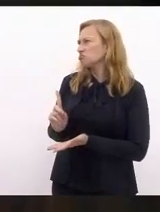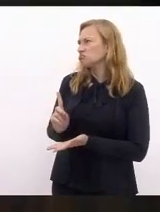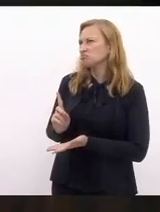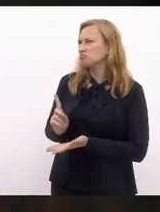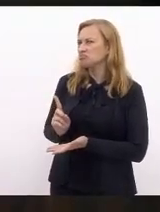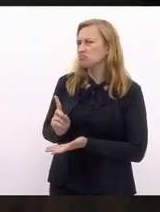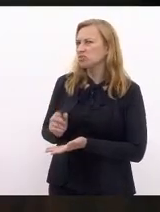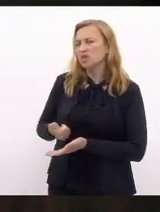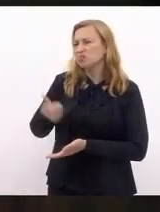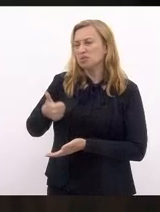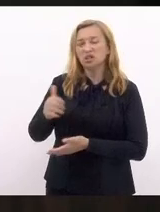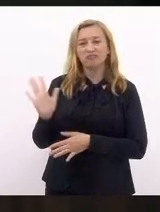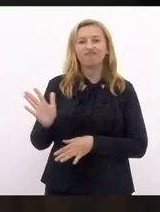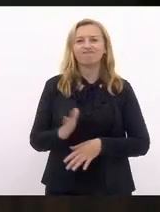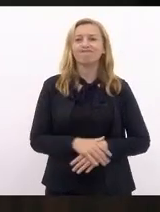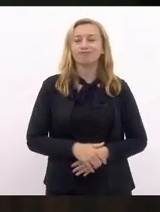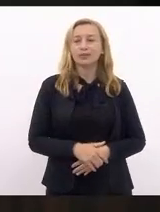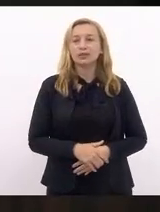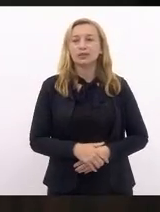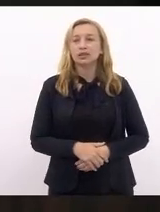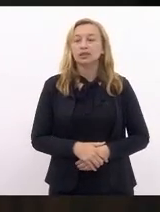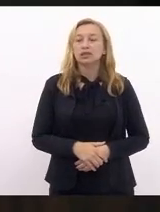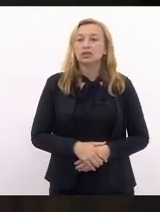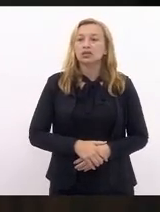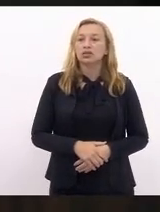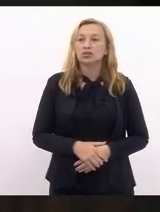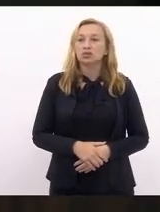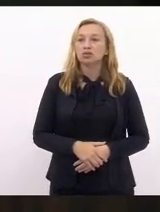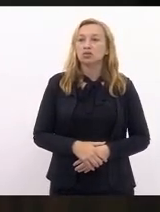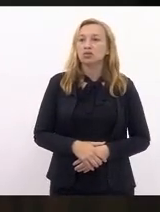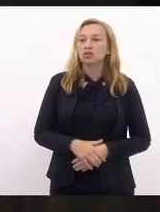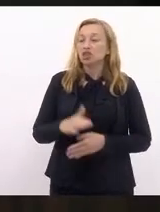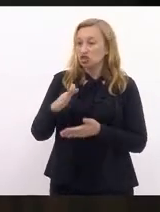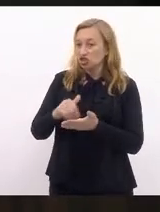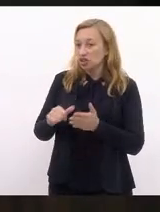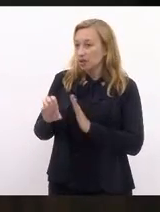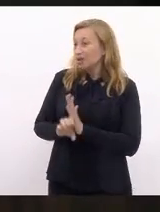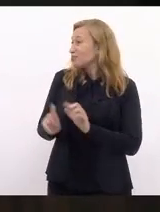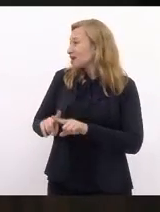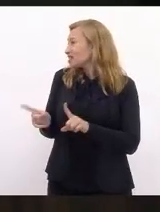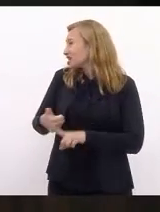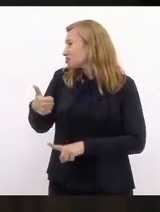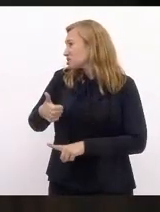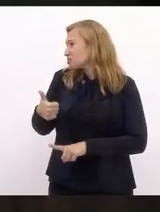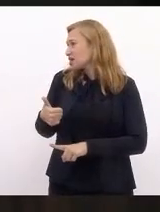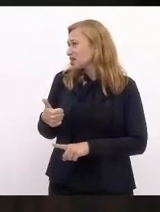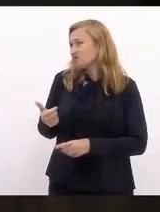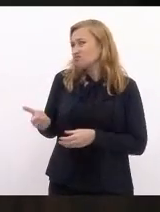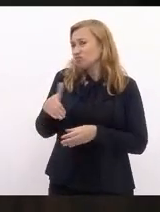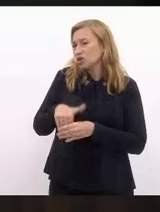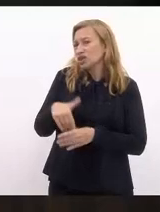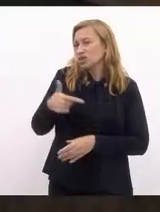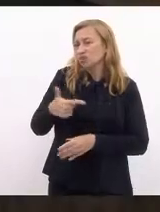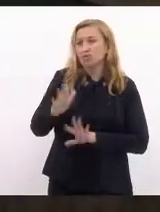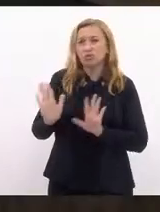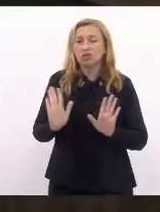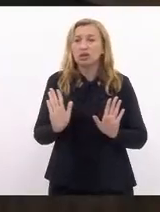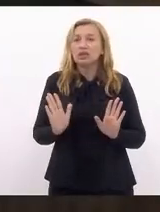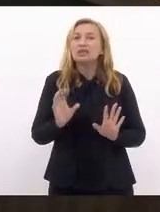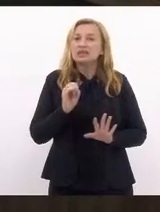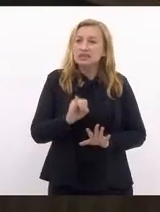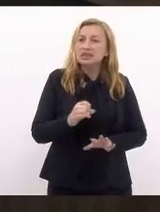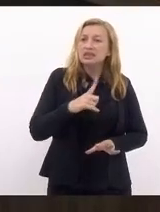porque ele tá em primeiro ainda o som alto retirasse a emenda mas aí tá em primeiro e voltaria segunda não teria se